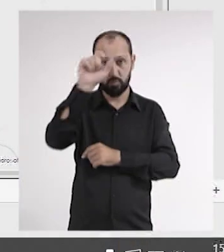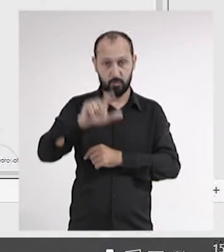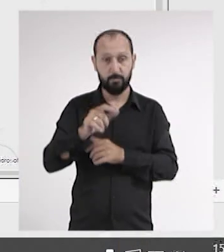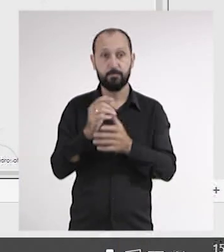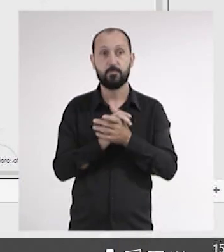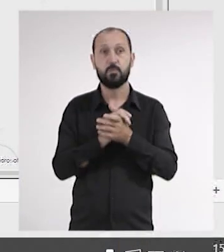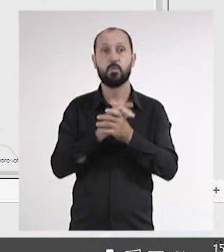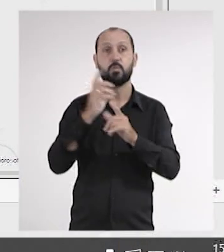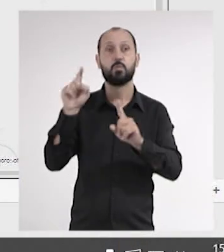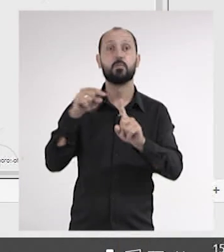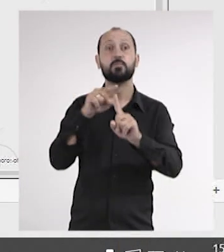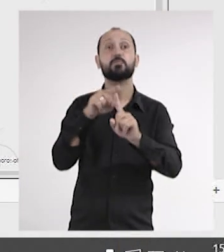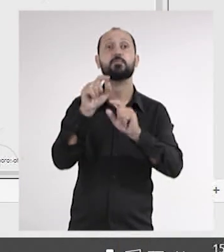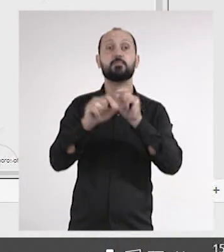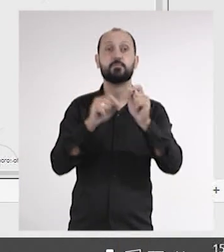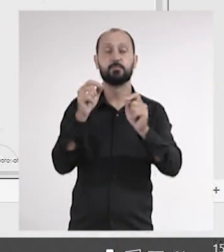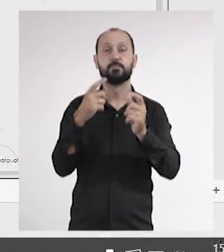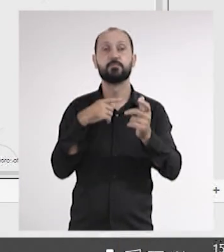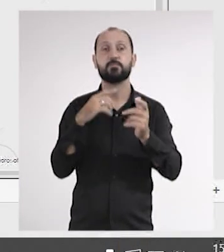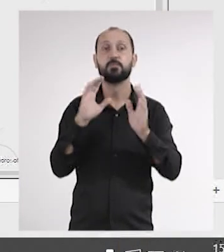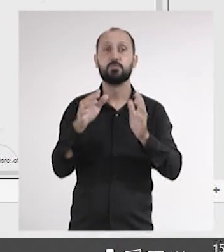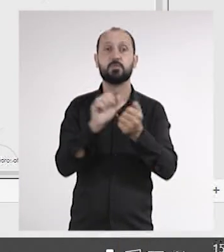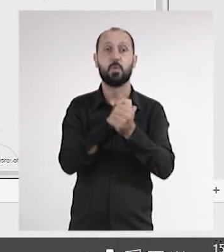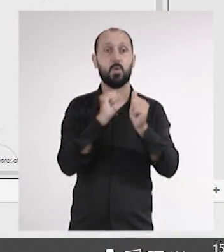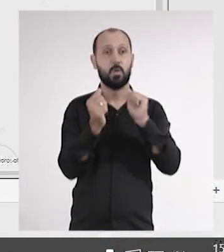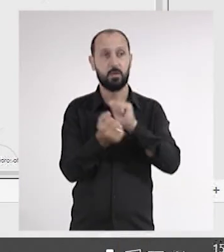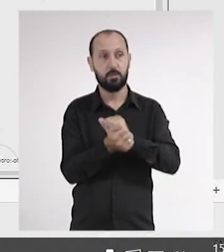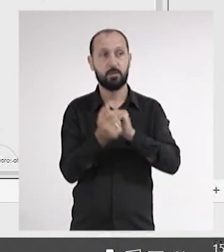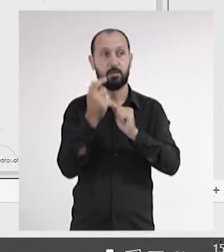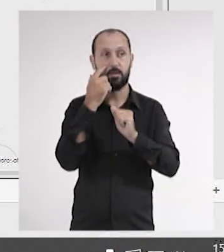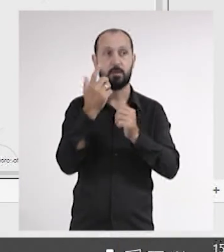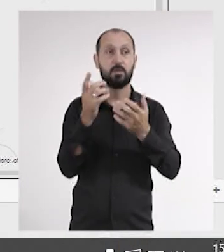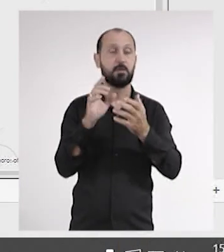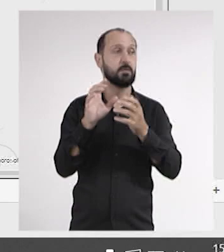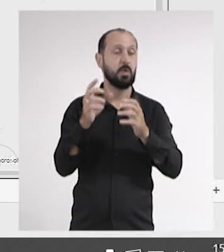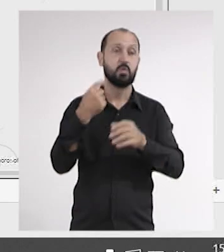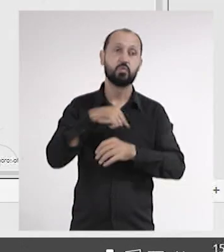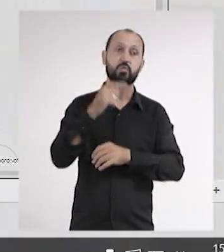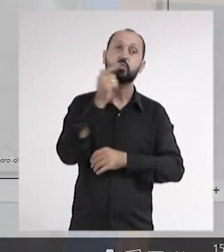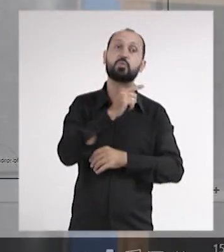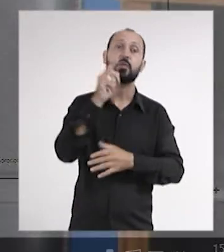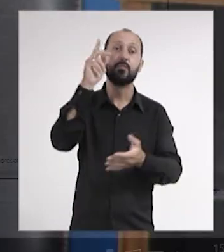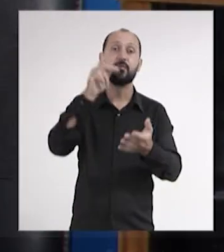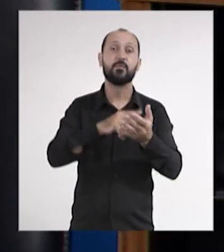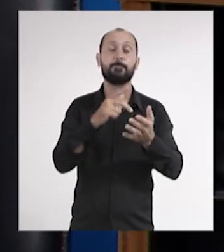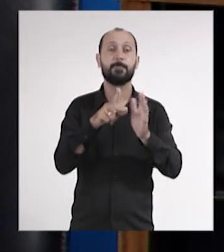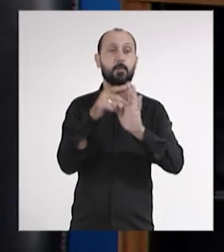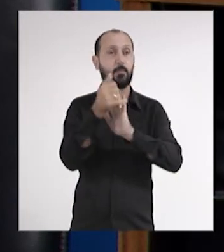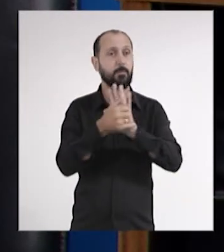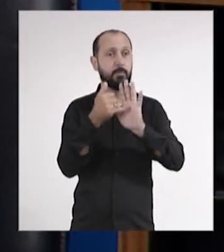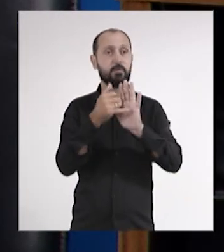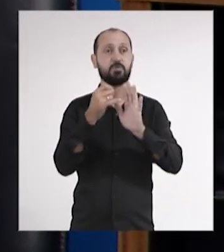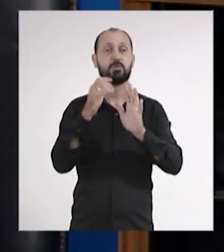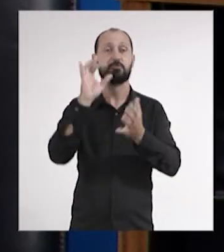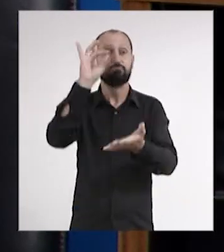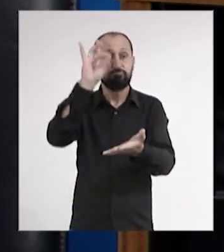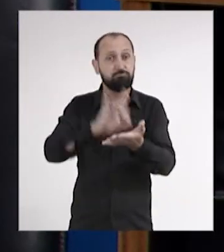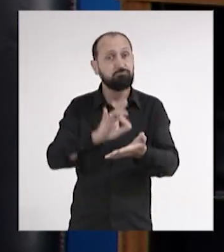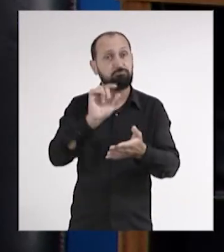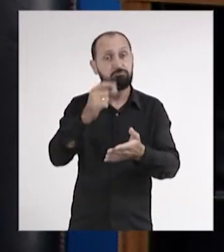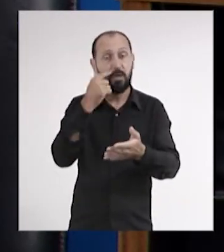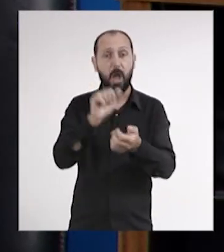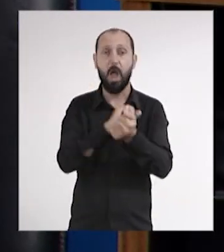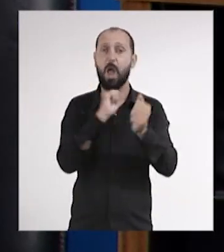o objetivo, então, de que ele seja ajustado, refinado e a gente possa trazer um projeto definitivo que se